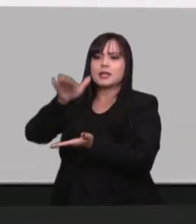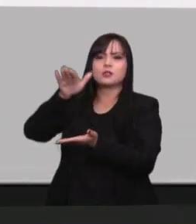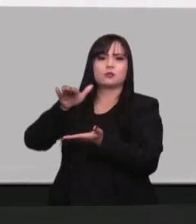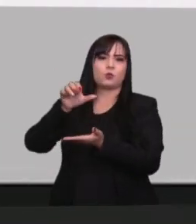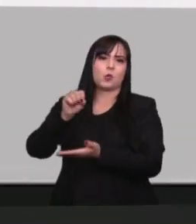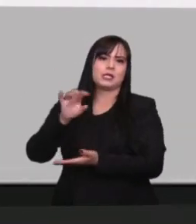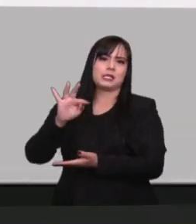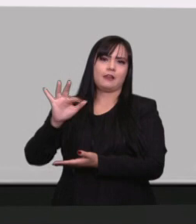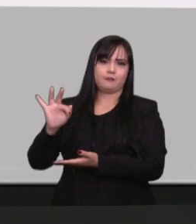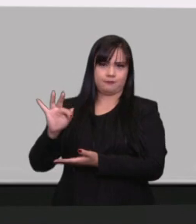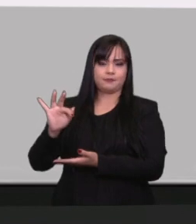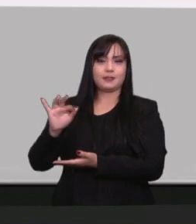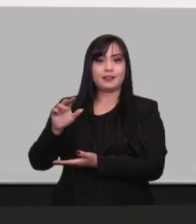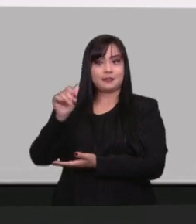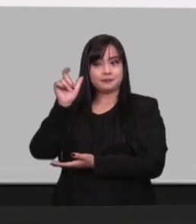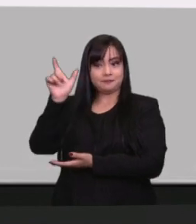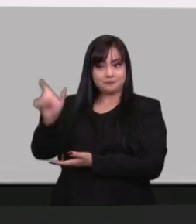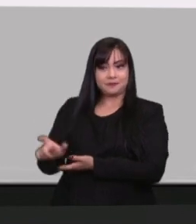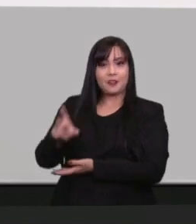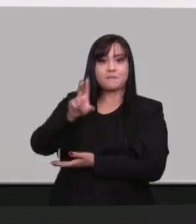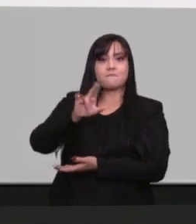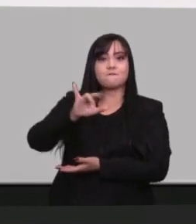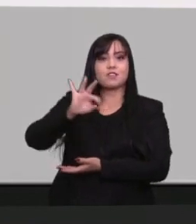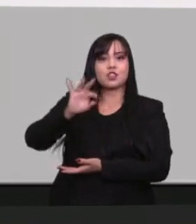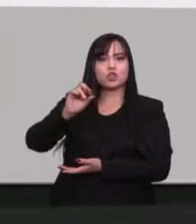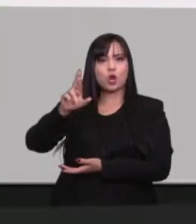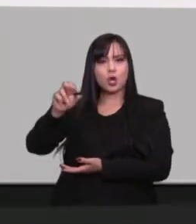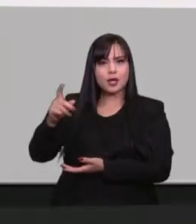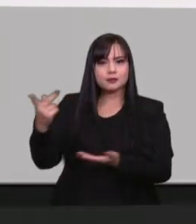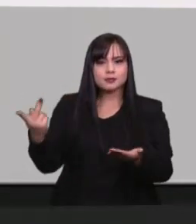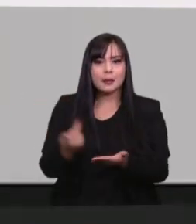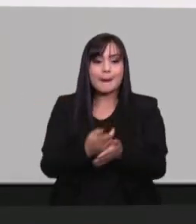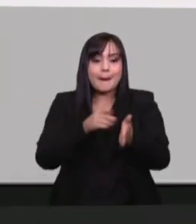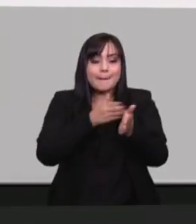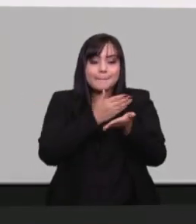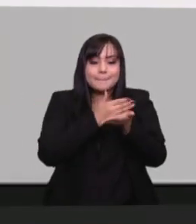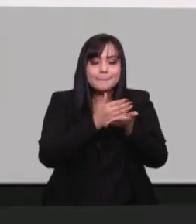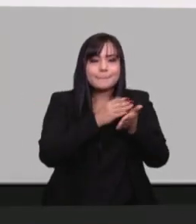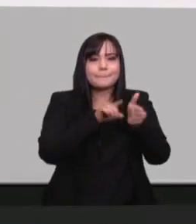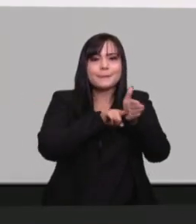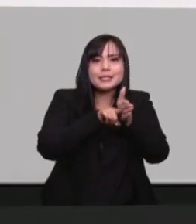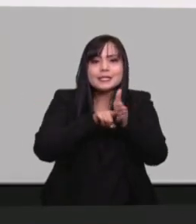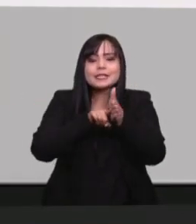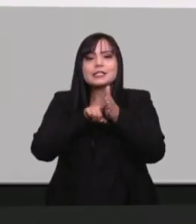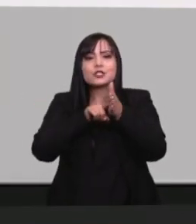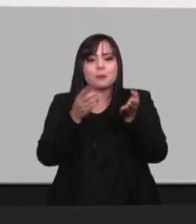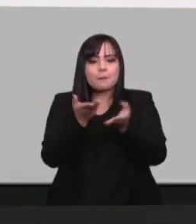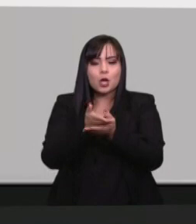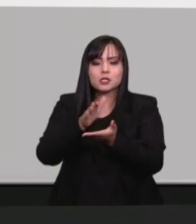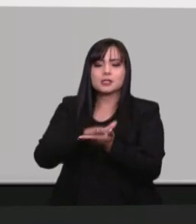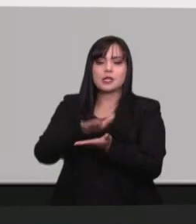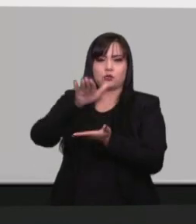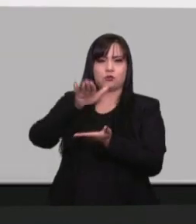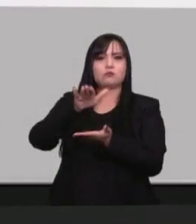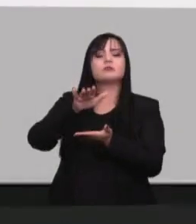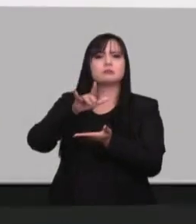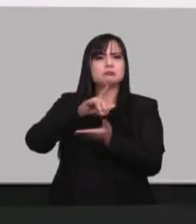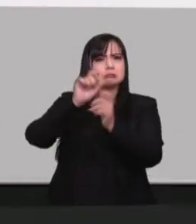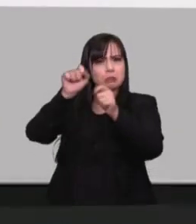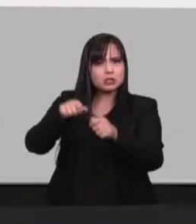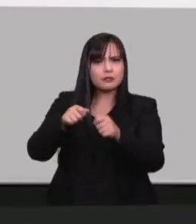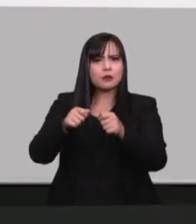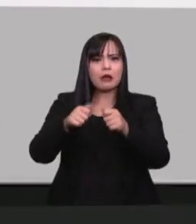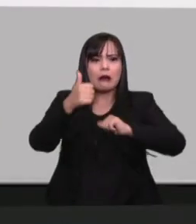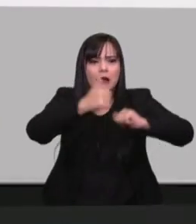essencialmente a vitória está configurada para funcionar a partir da pesquisa de processos recursais será possível